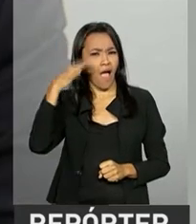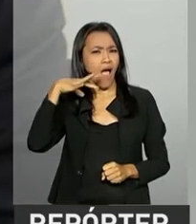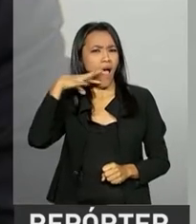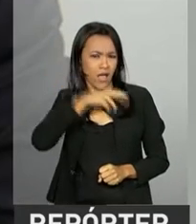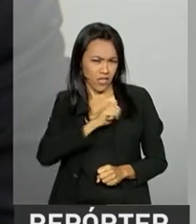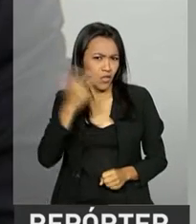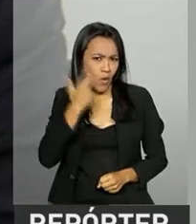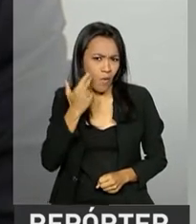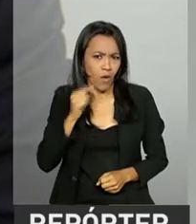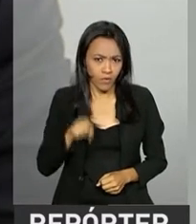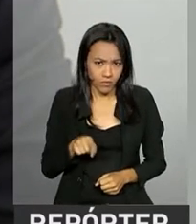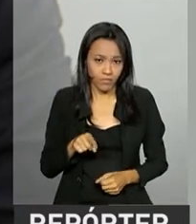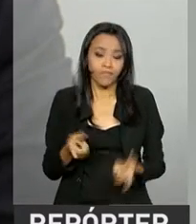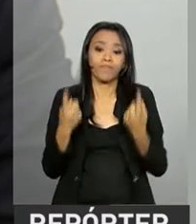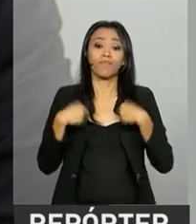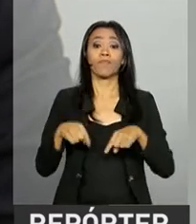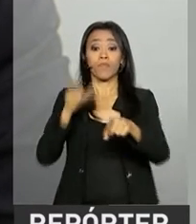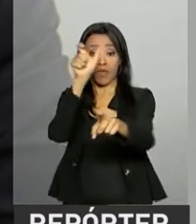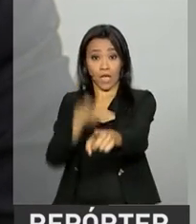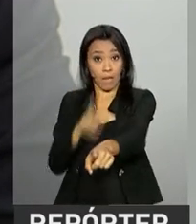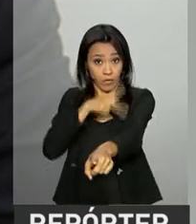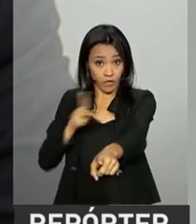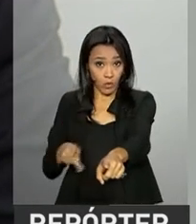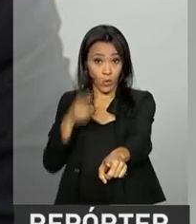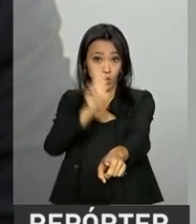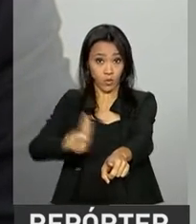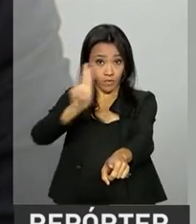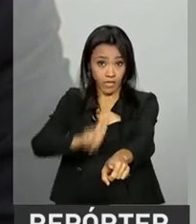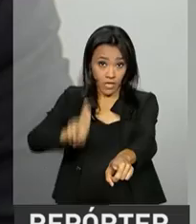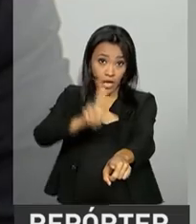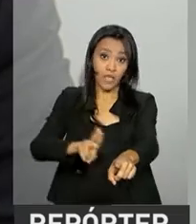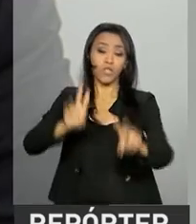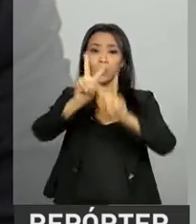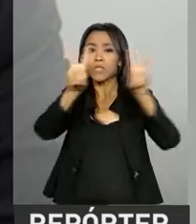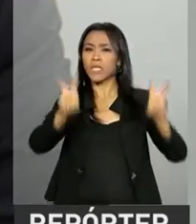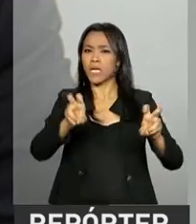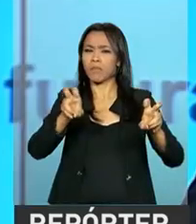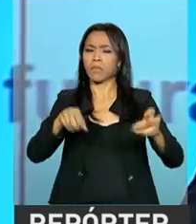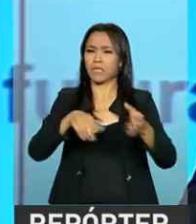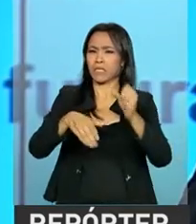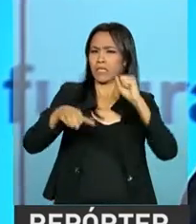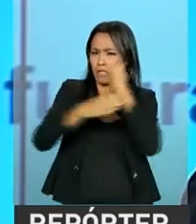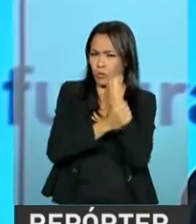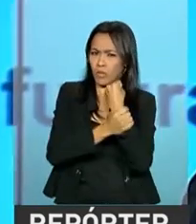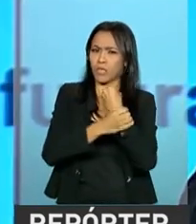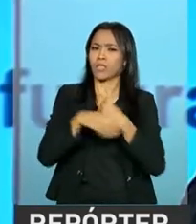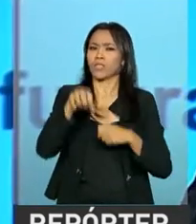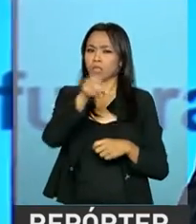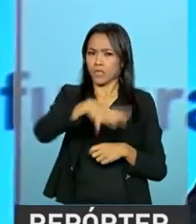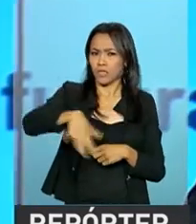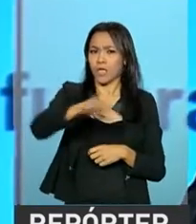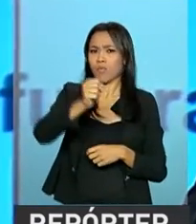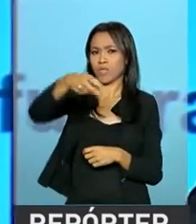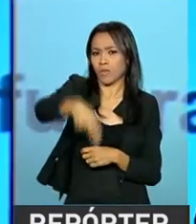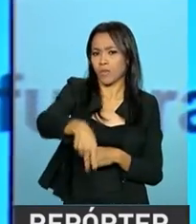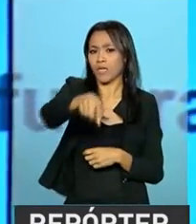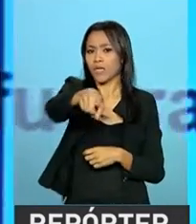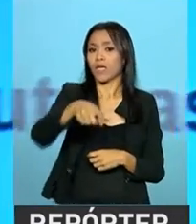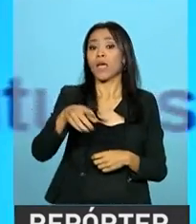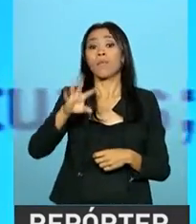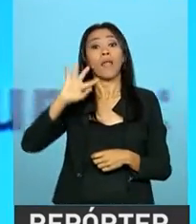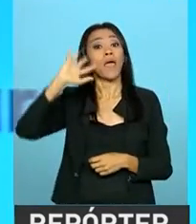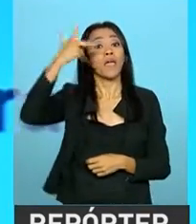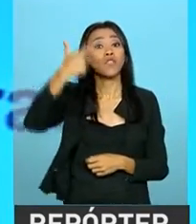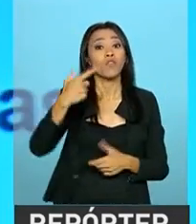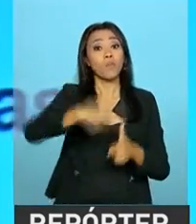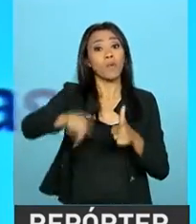normalidade. Para a professora universitária e especialista em Seguridade Social, Luísa Pierdona, a Previdência tem sido usada para resolver questões